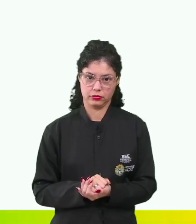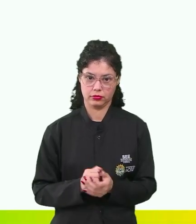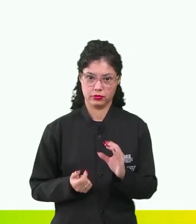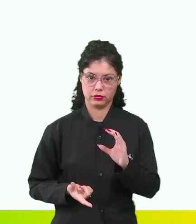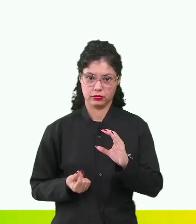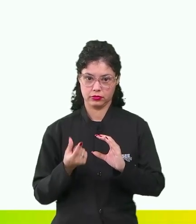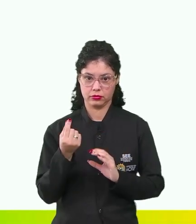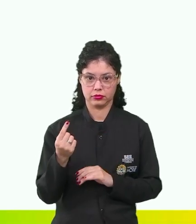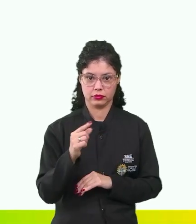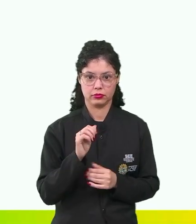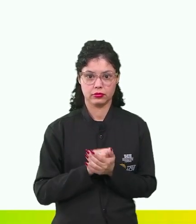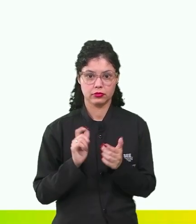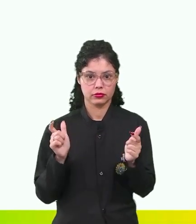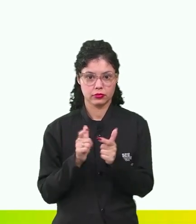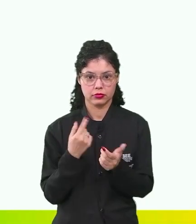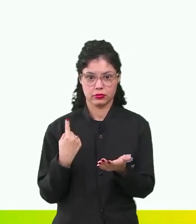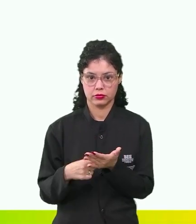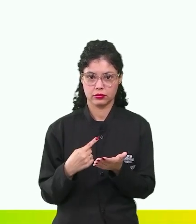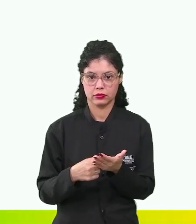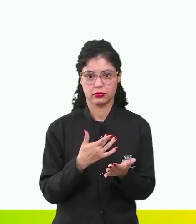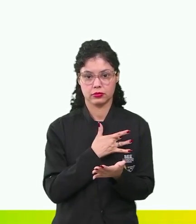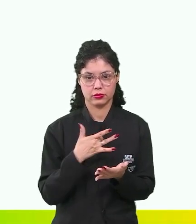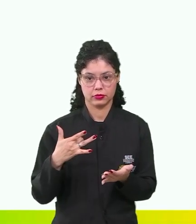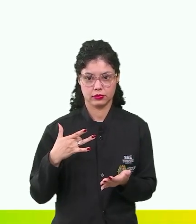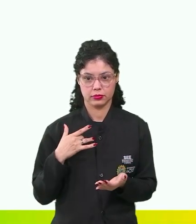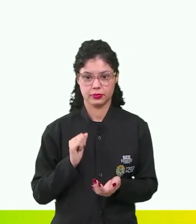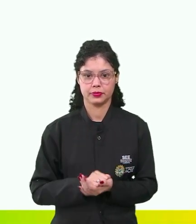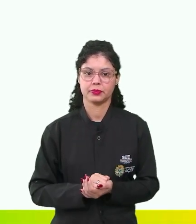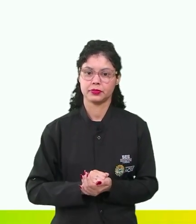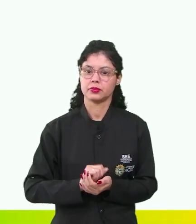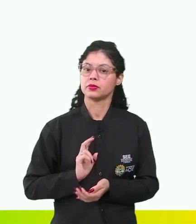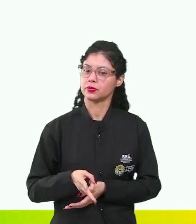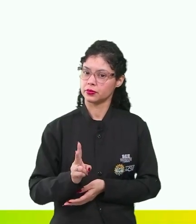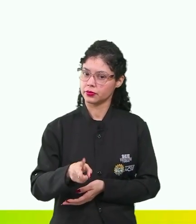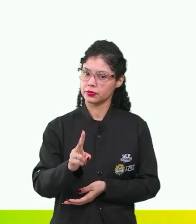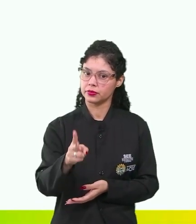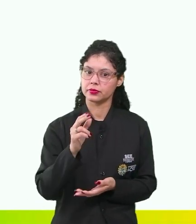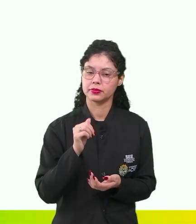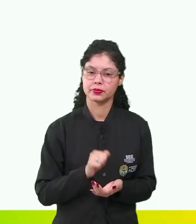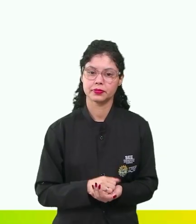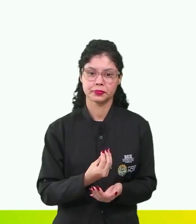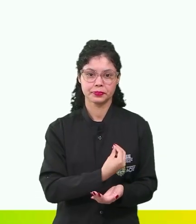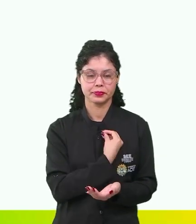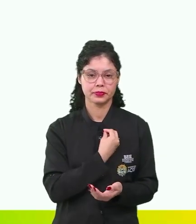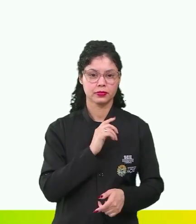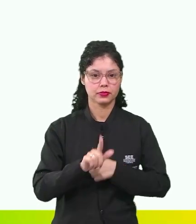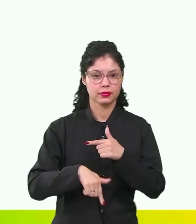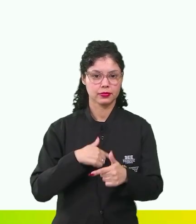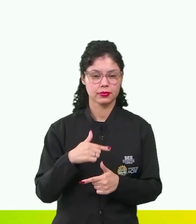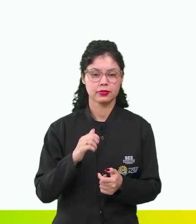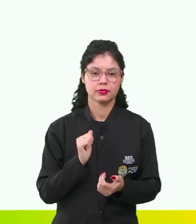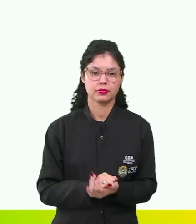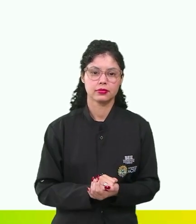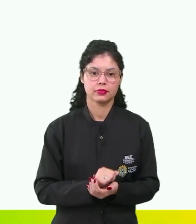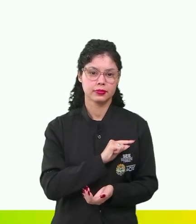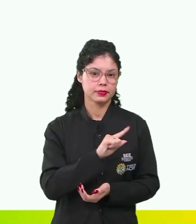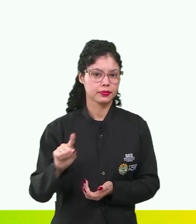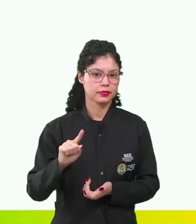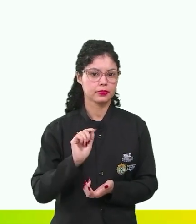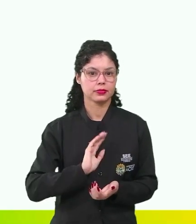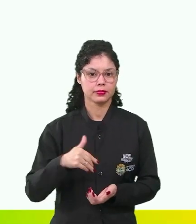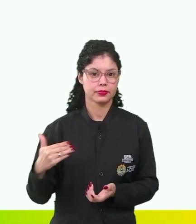o capital não tem a menor consideração pela saúde ou duração da vida do trabalhador, a não